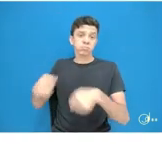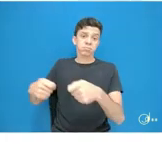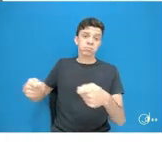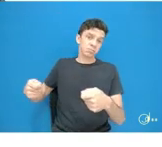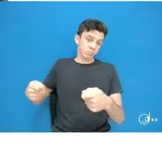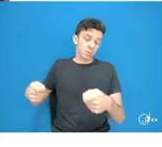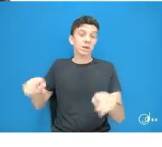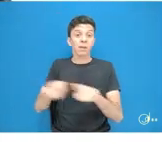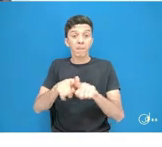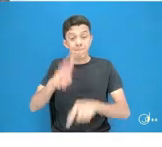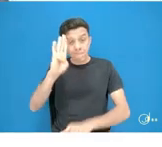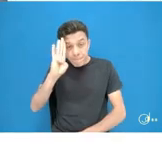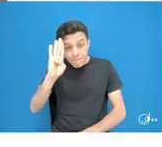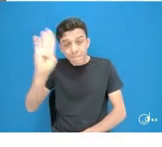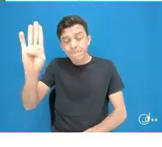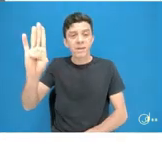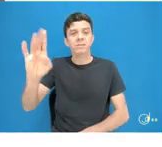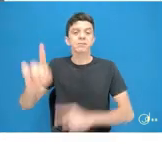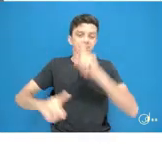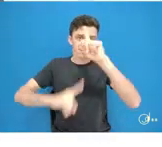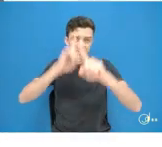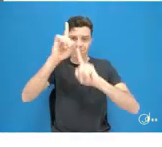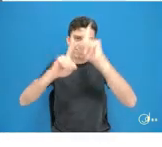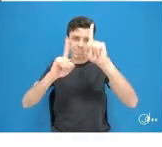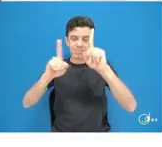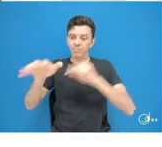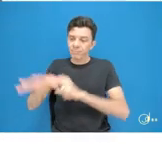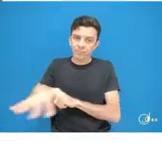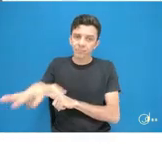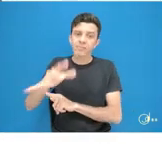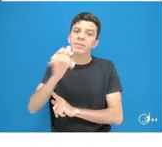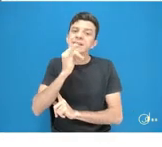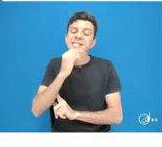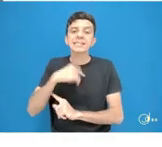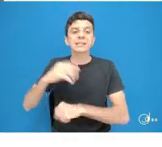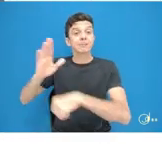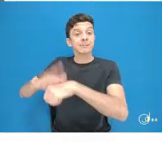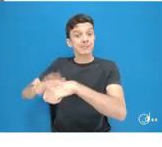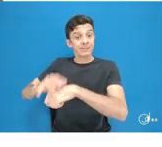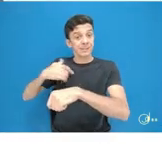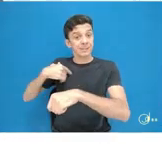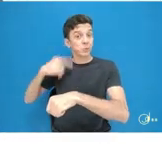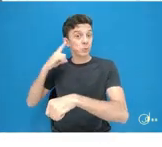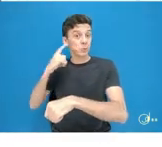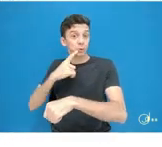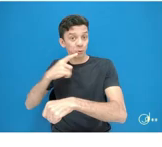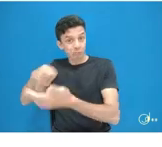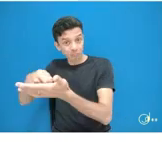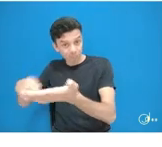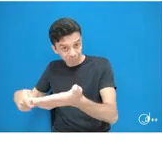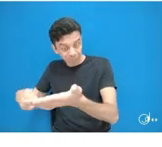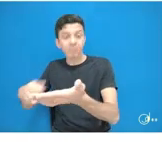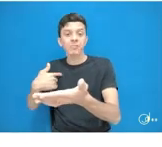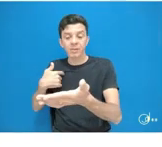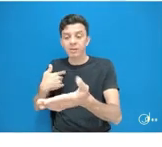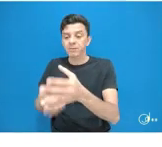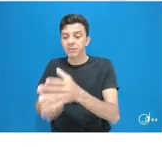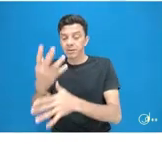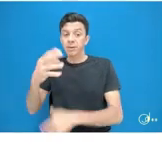ou sinalizada e, principalmente, as criações, que abrangem as obras de autores surdos que